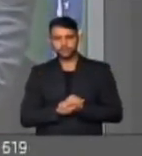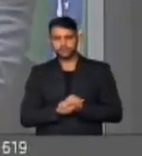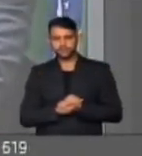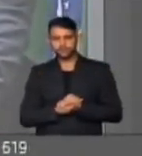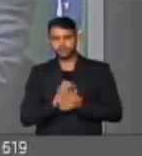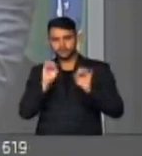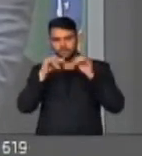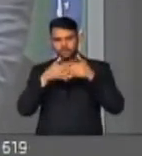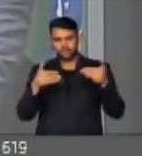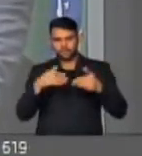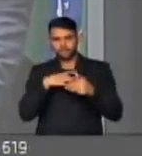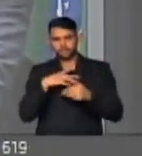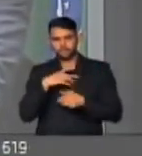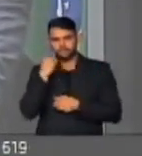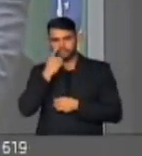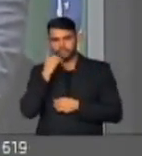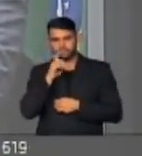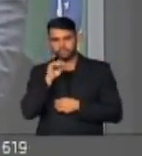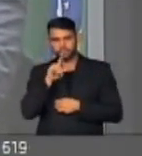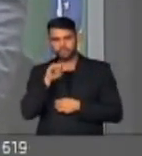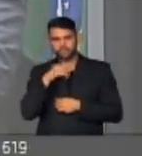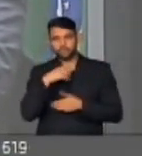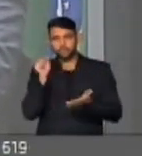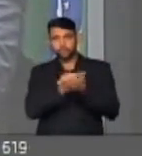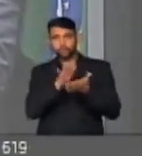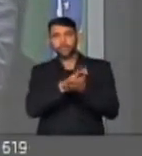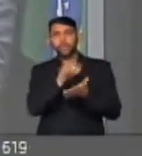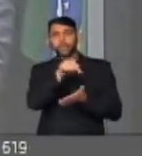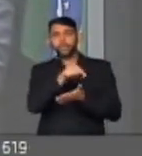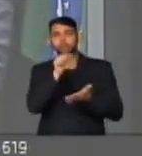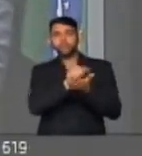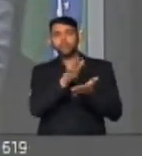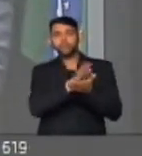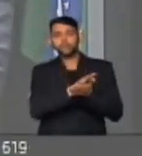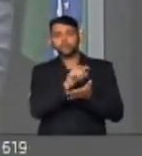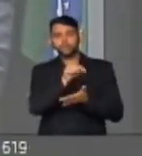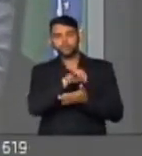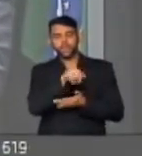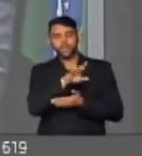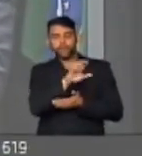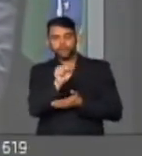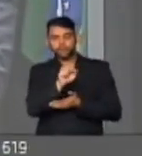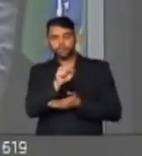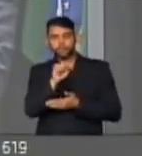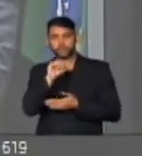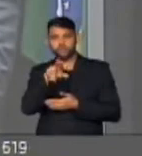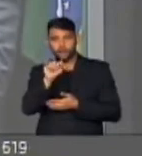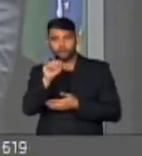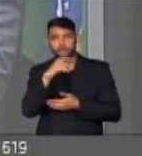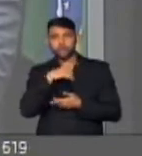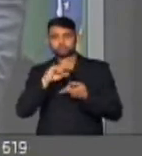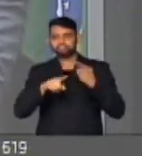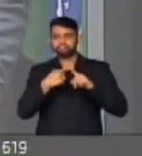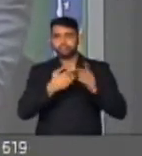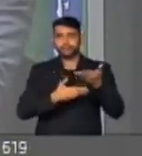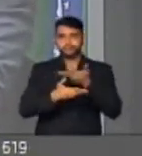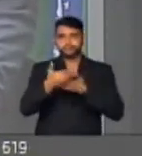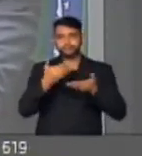Só para concluir. Por favor, para concluir. Concluir. Multa quem? Multa o INCRA, o IBAMA e o INCRA, que é um jogo de